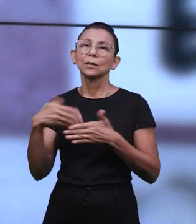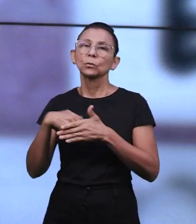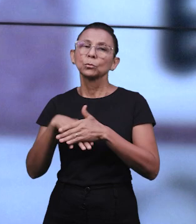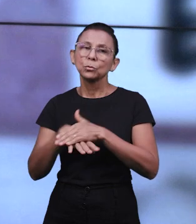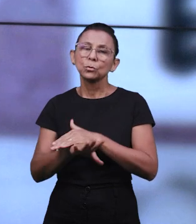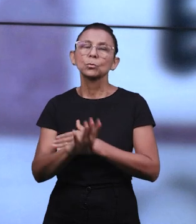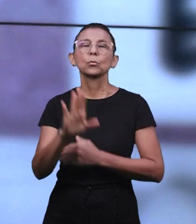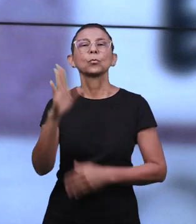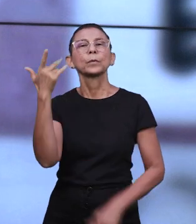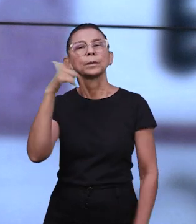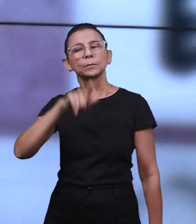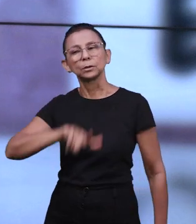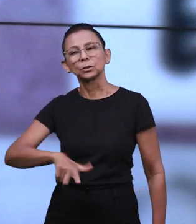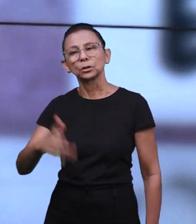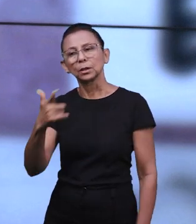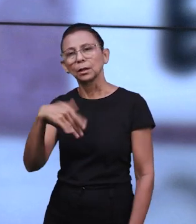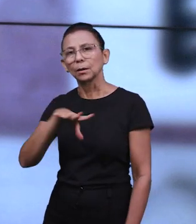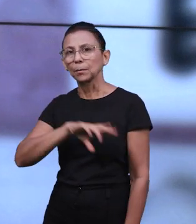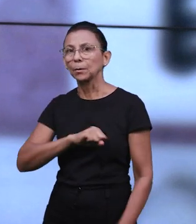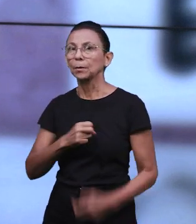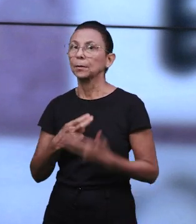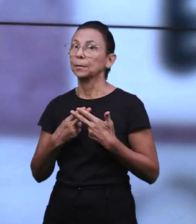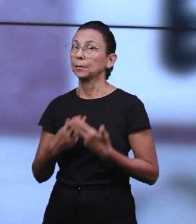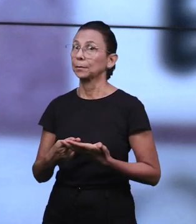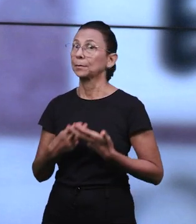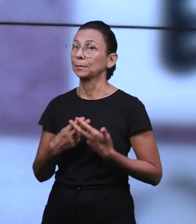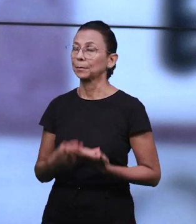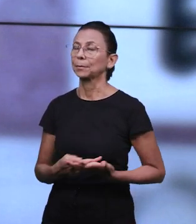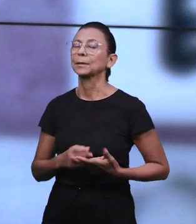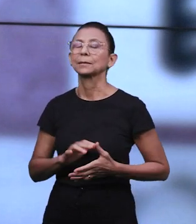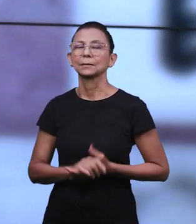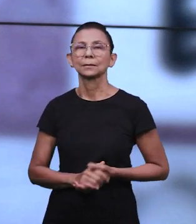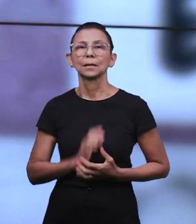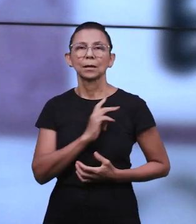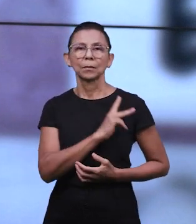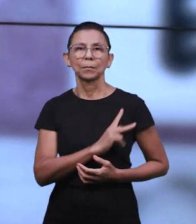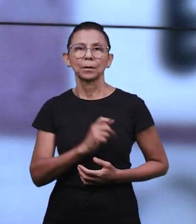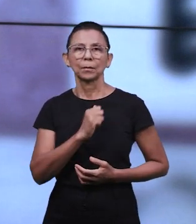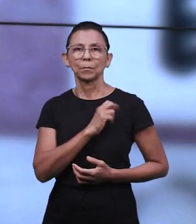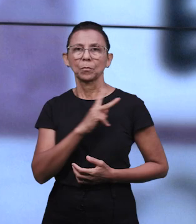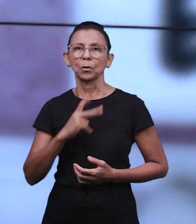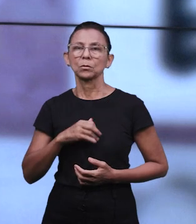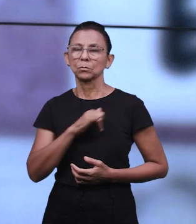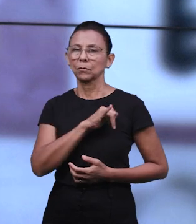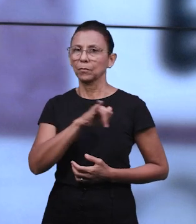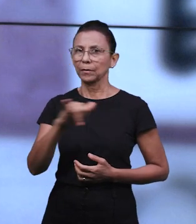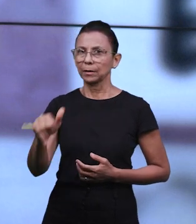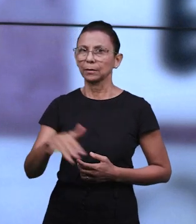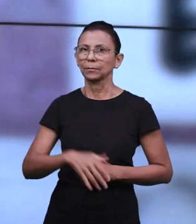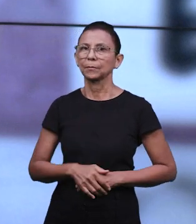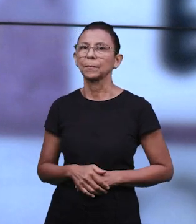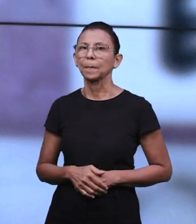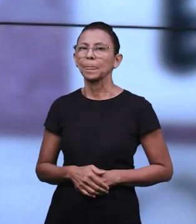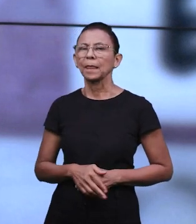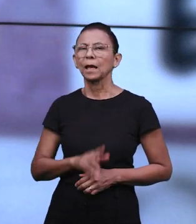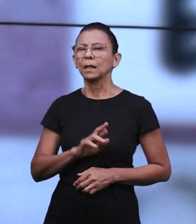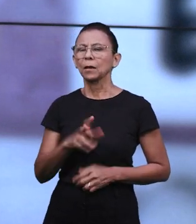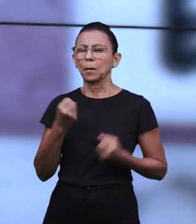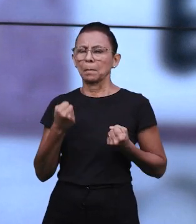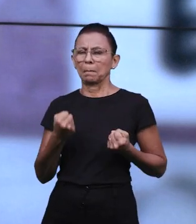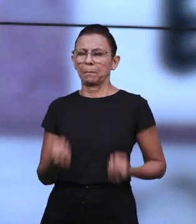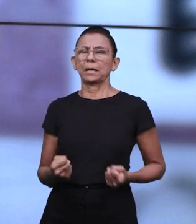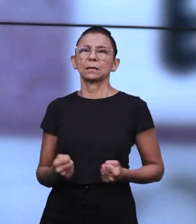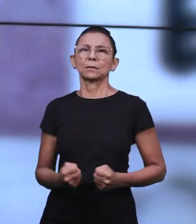casa, precisamos repetir, com amor e paciência, lembrando do que Paulo disse, e não vos serei pesado.